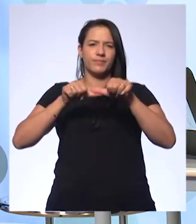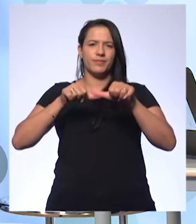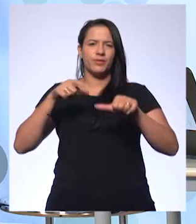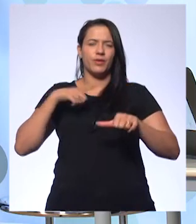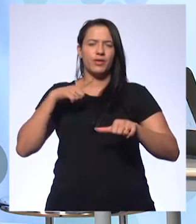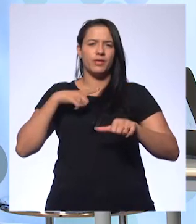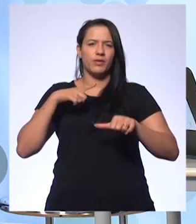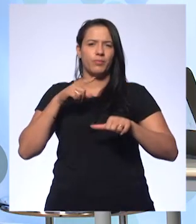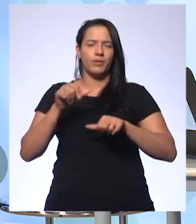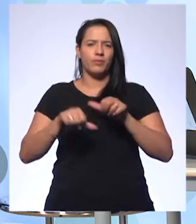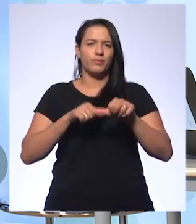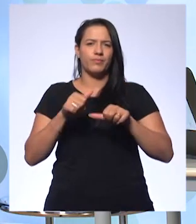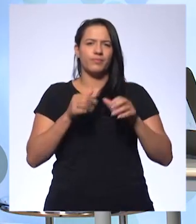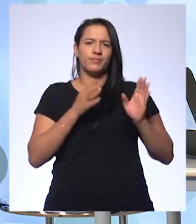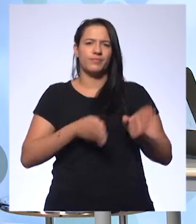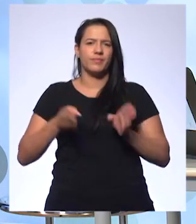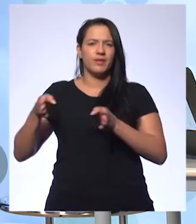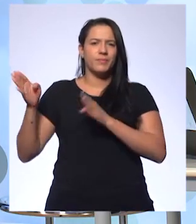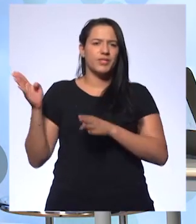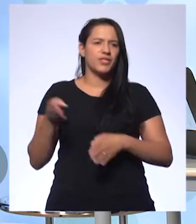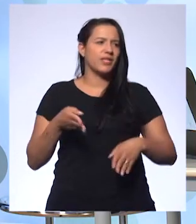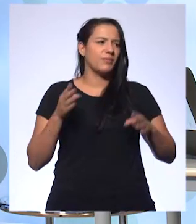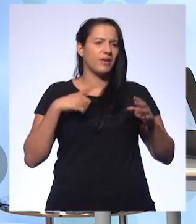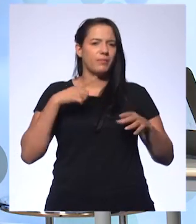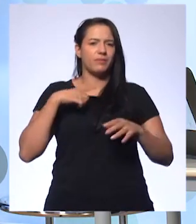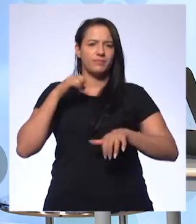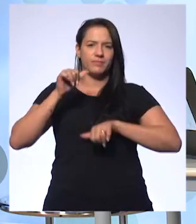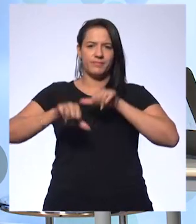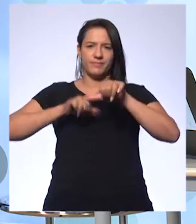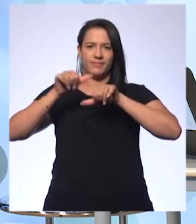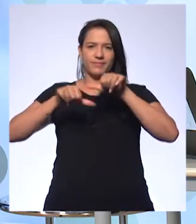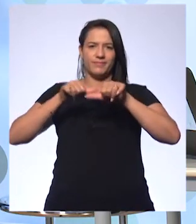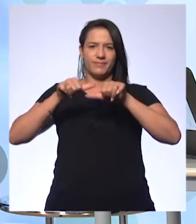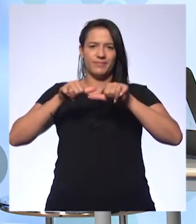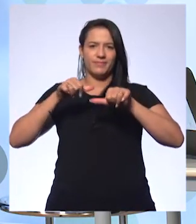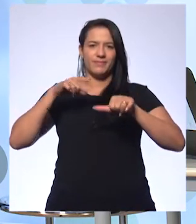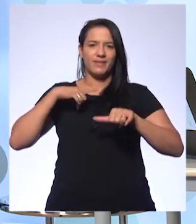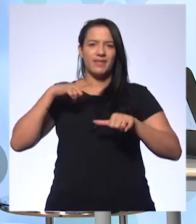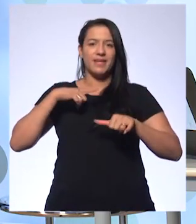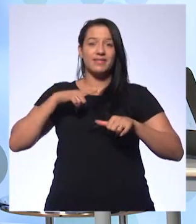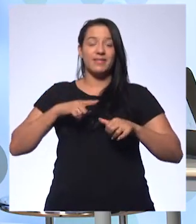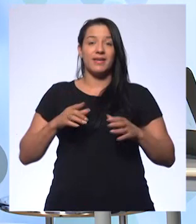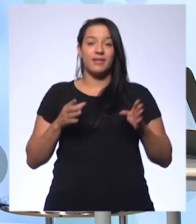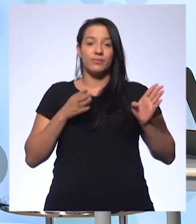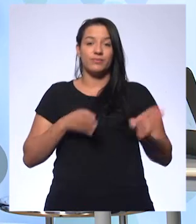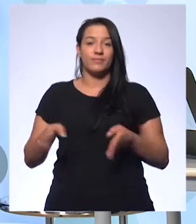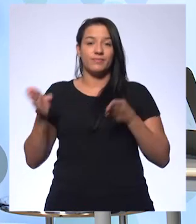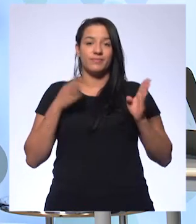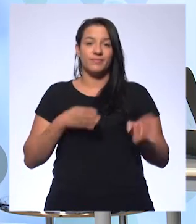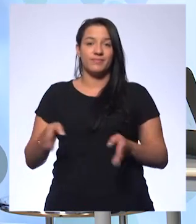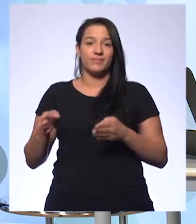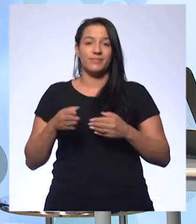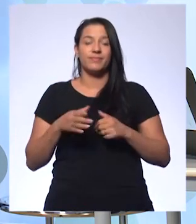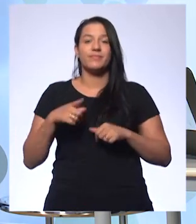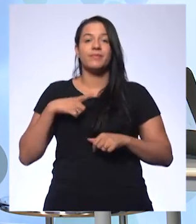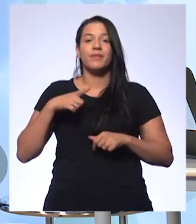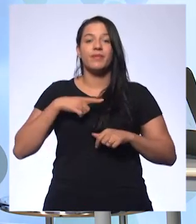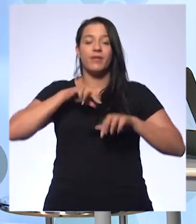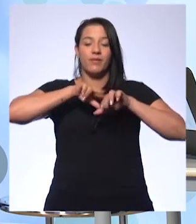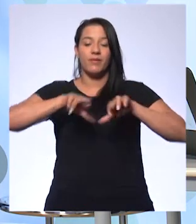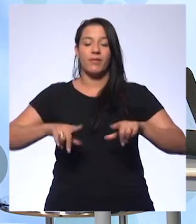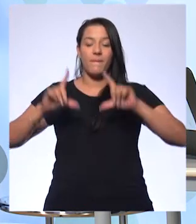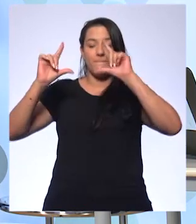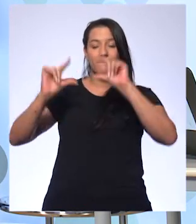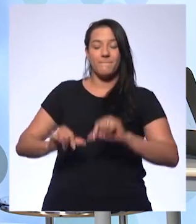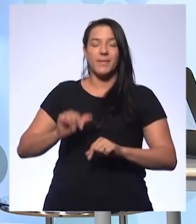menos gasto. Quem sabe ela pode até baratear para nós também, porque eu vou estar jogando menos água para fazer esse processo, vai